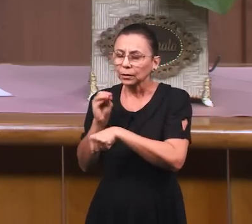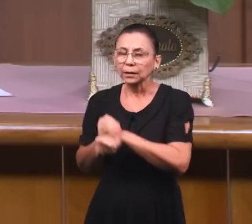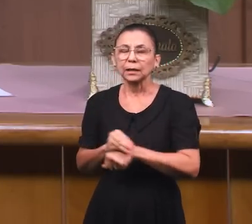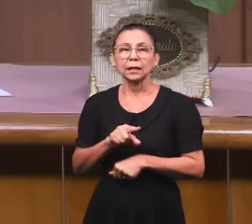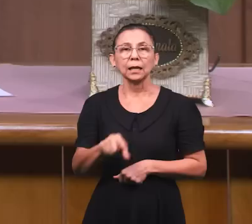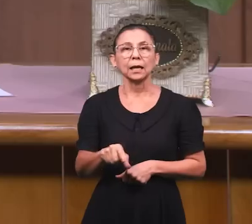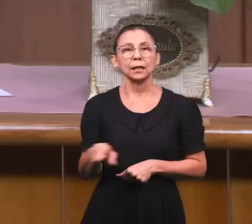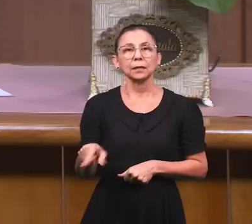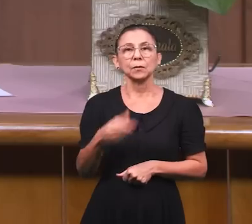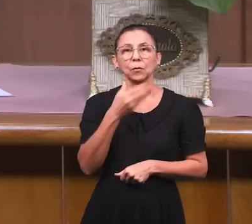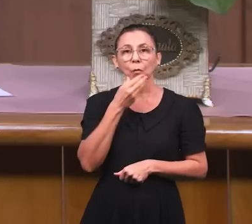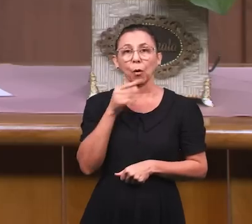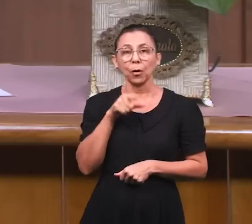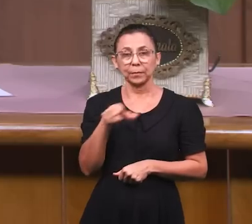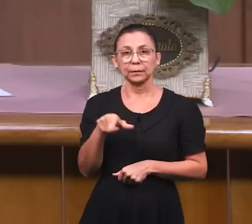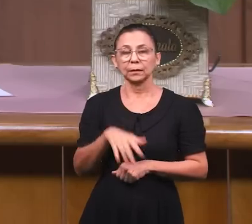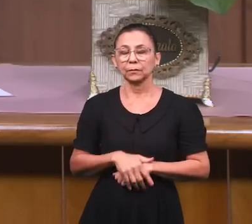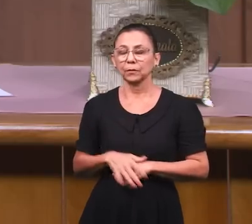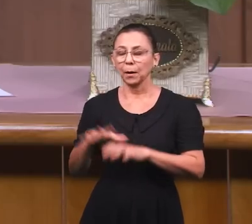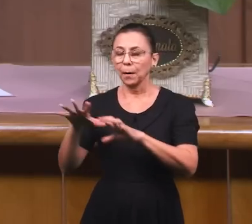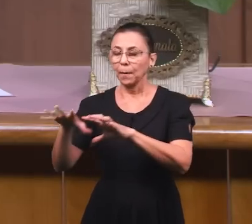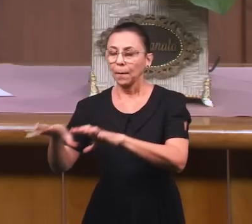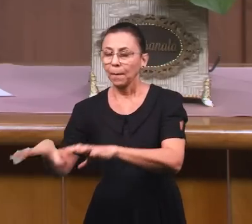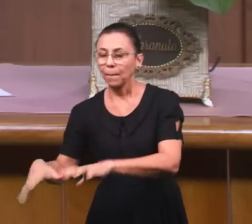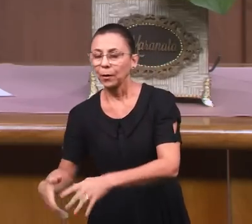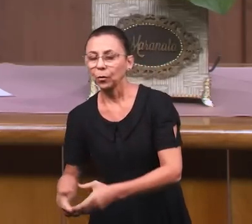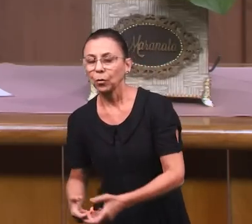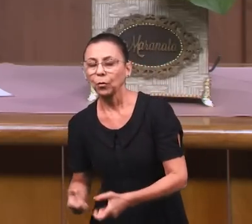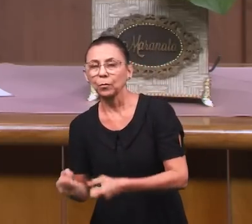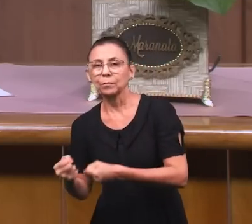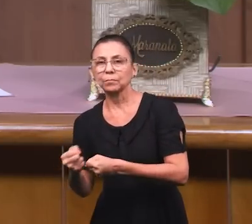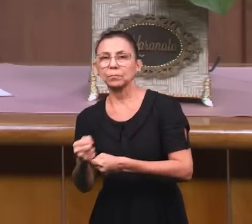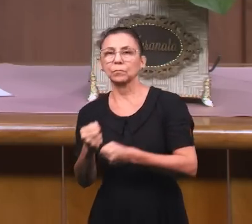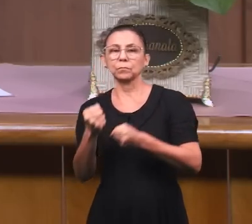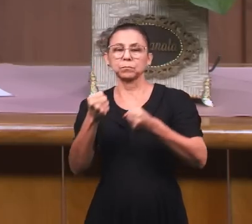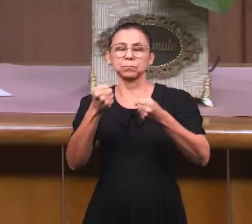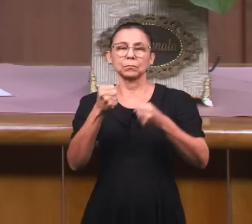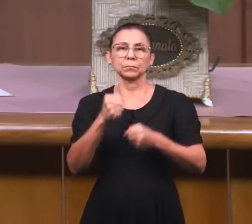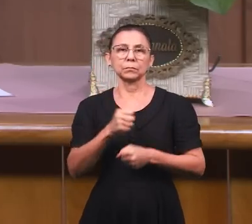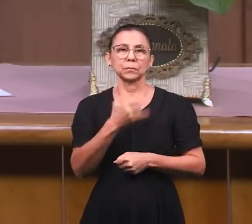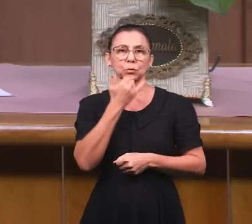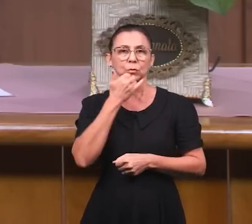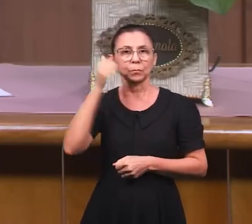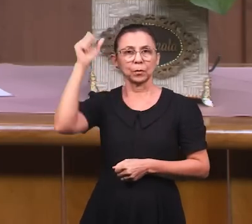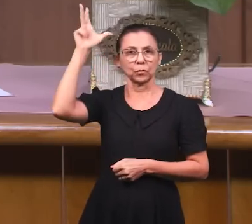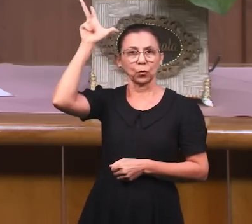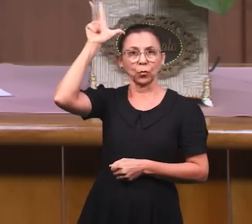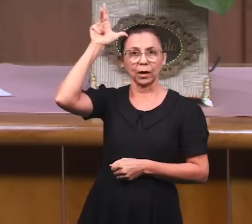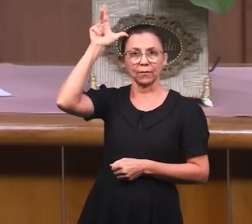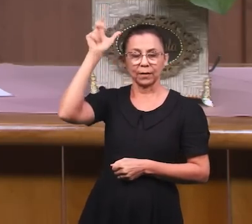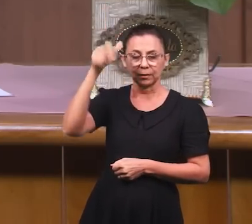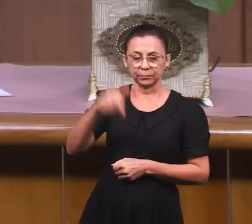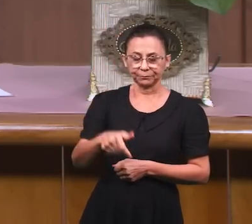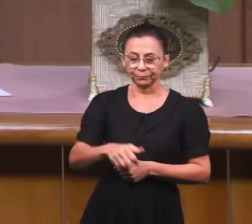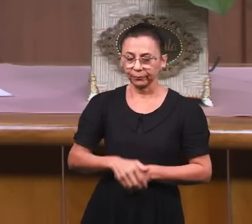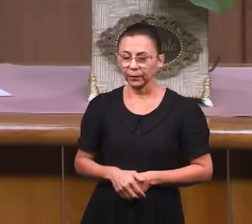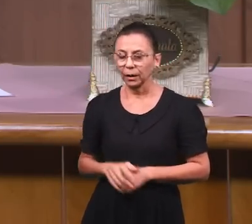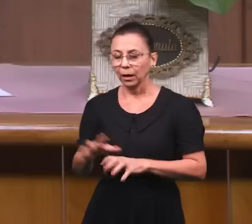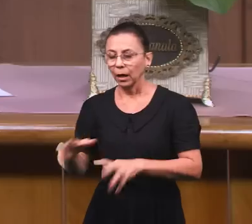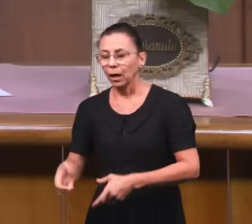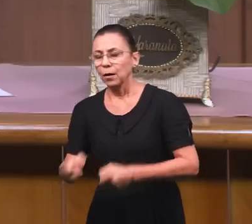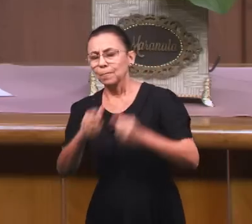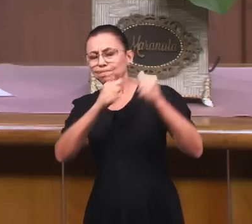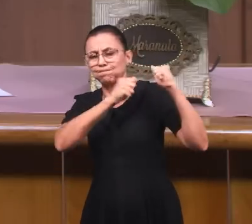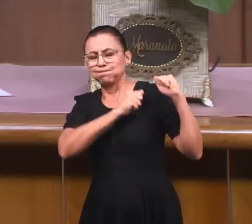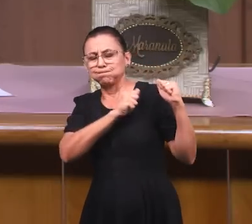dele. O Senhor Jesus fez isso por nós e quer fazer isso pela sua vida também. Só Ele tem poder para curar essa